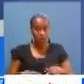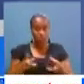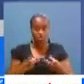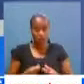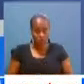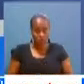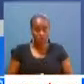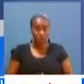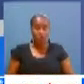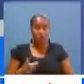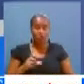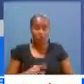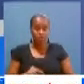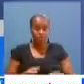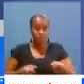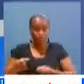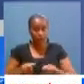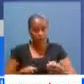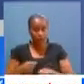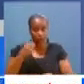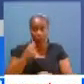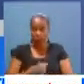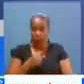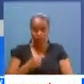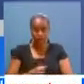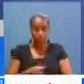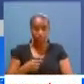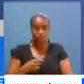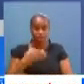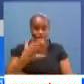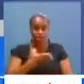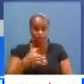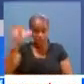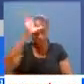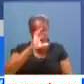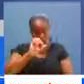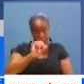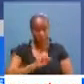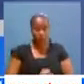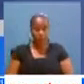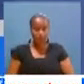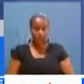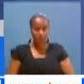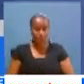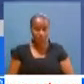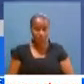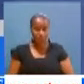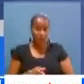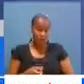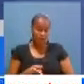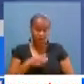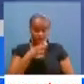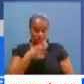das Contas e veículos operacionais para 7 ministérios. Convém aqui enfatizar